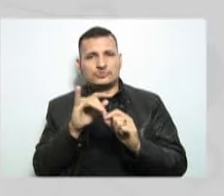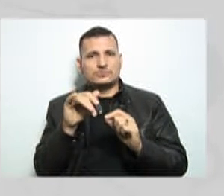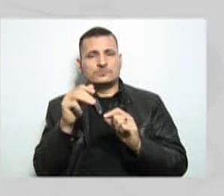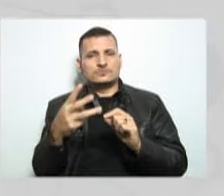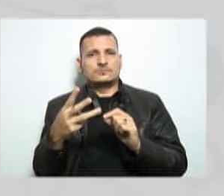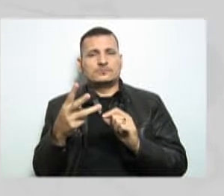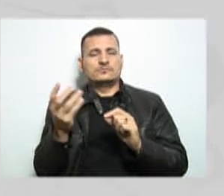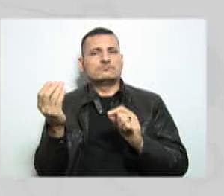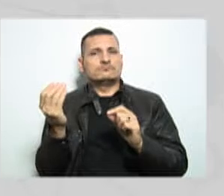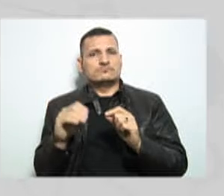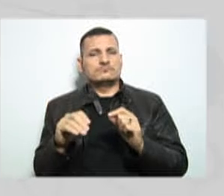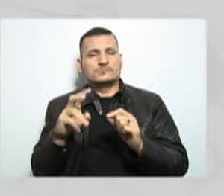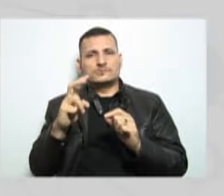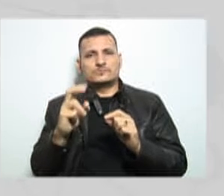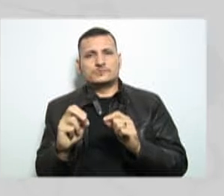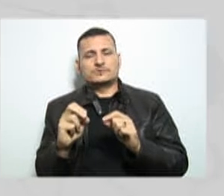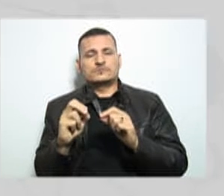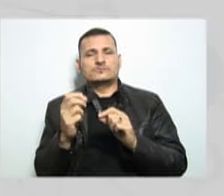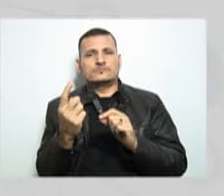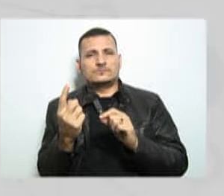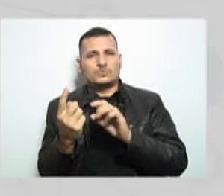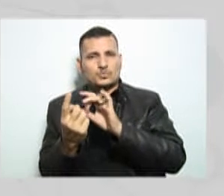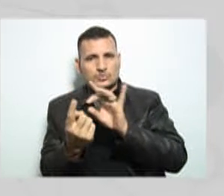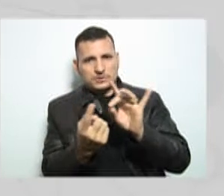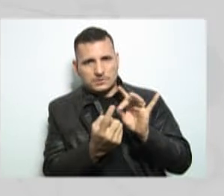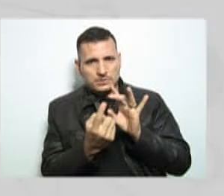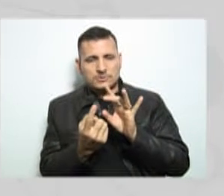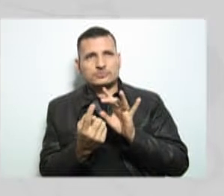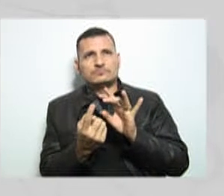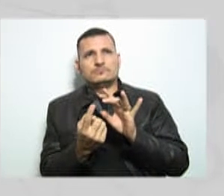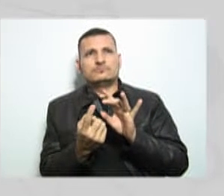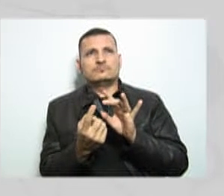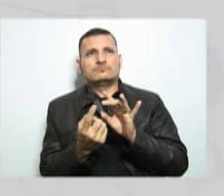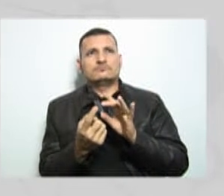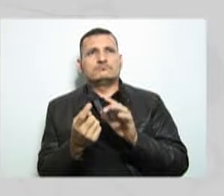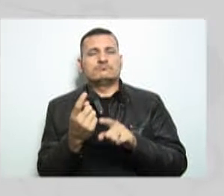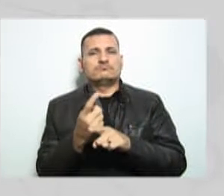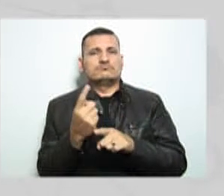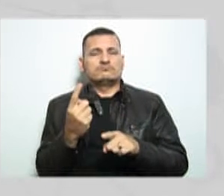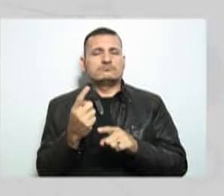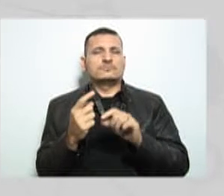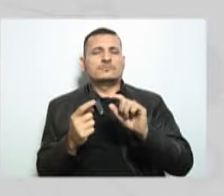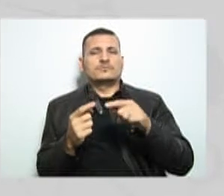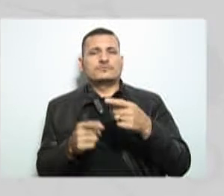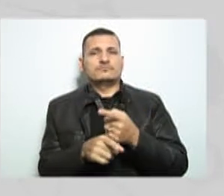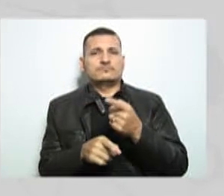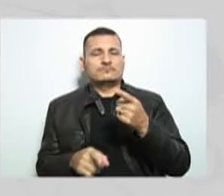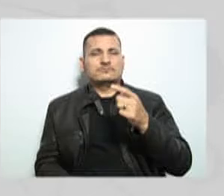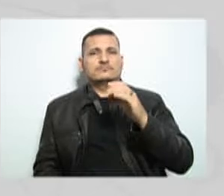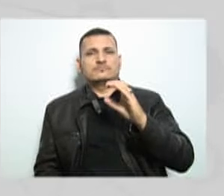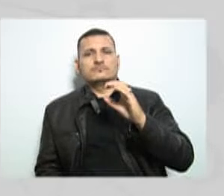valor da minha média ponderada que eu achei. Achando assim o meu CMV de